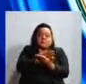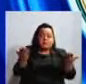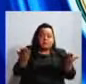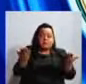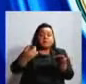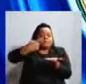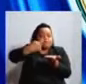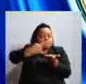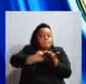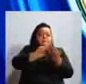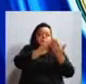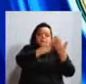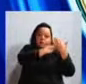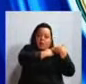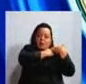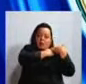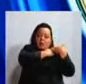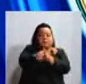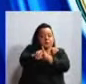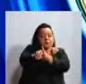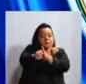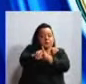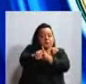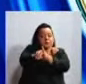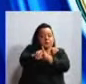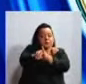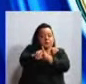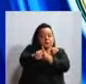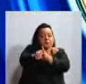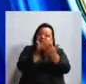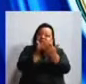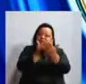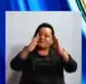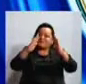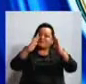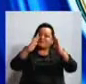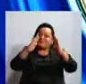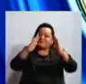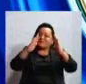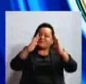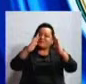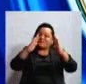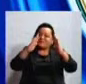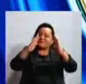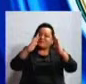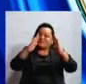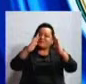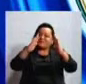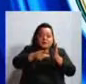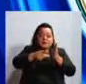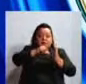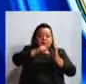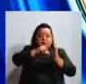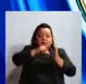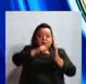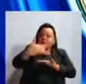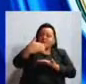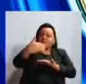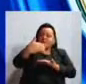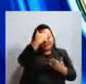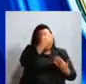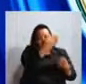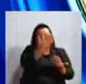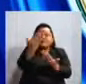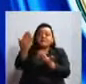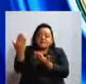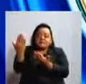o compromisso de levar informação de qualidade aos lares rondonienses. Antes de iniciarmos, gostaria de fazer um agradecimento